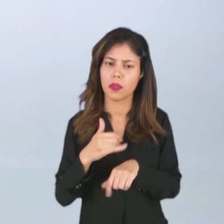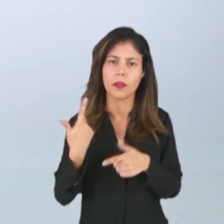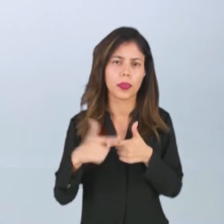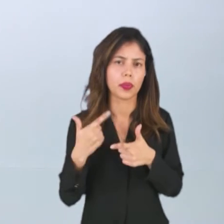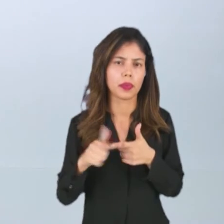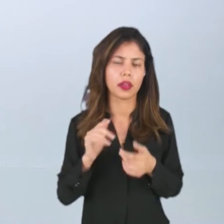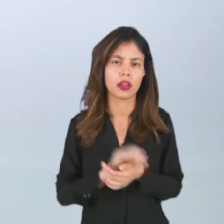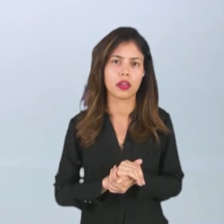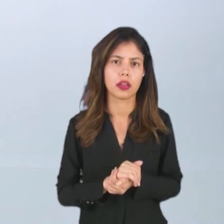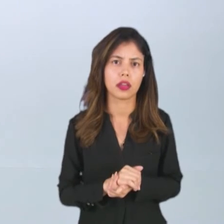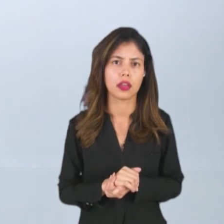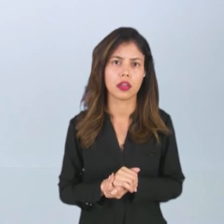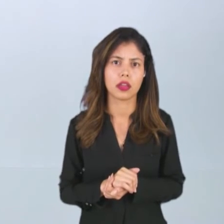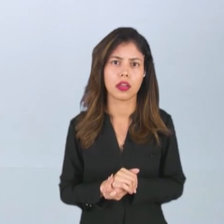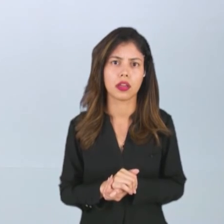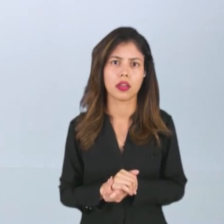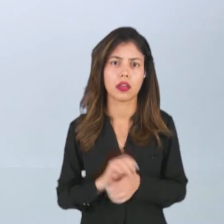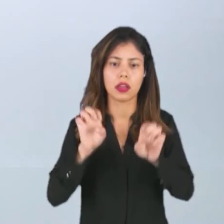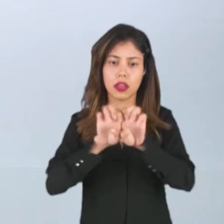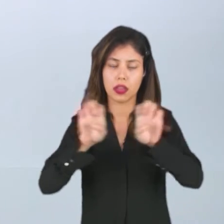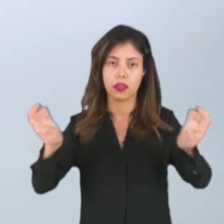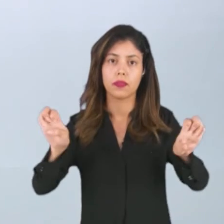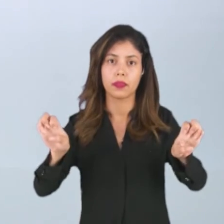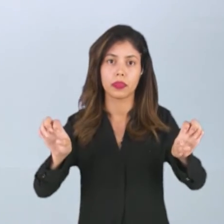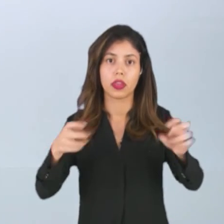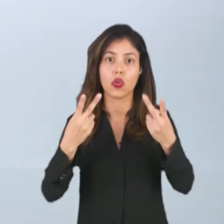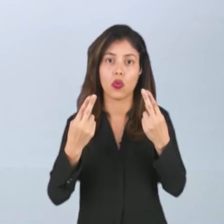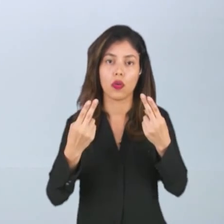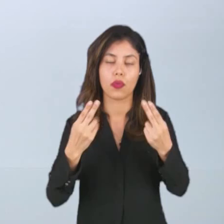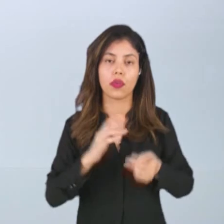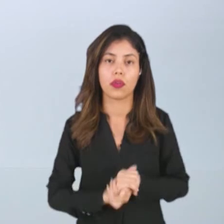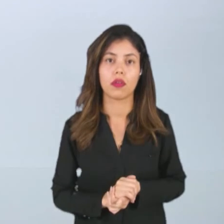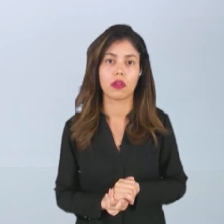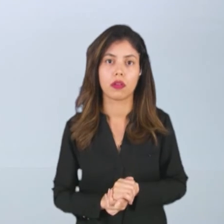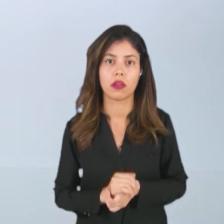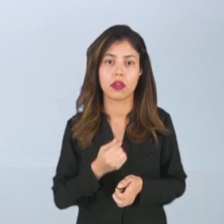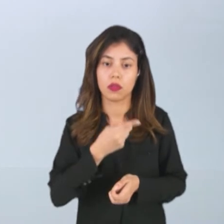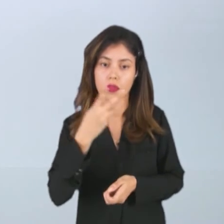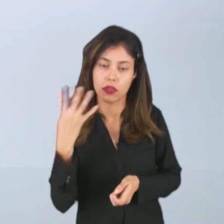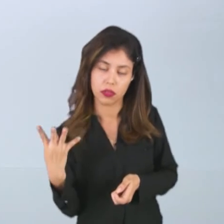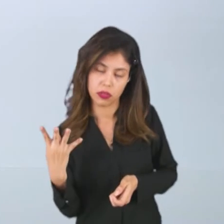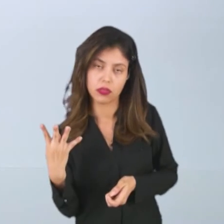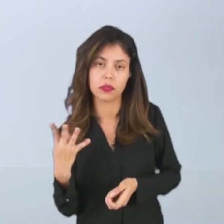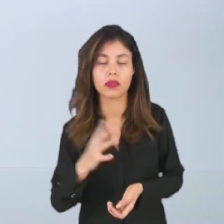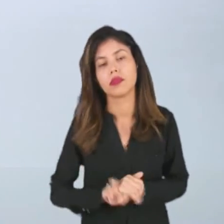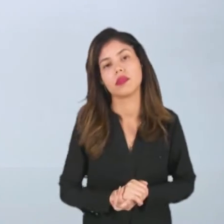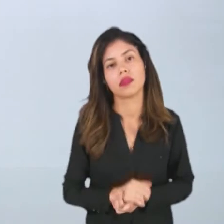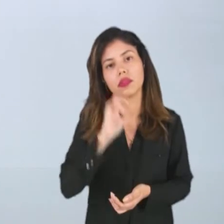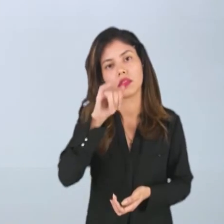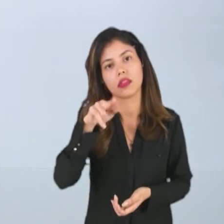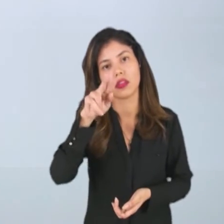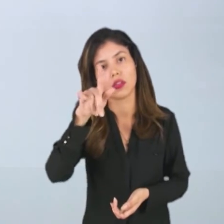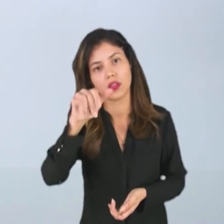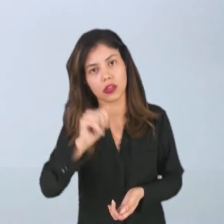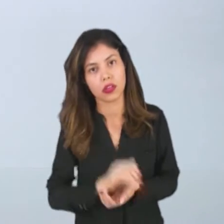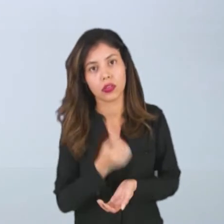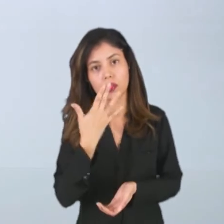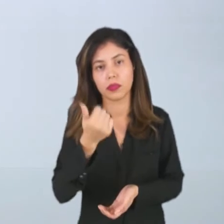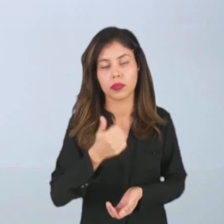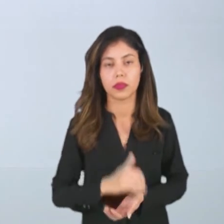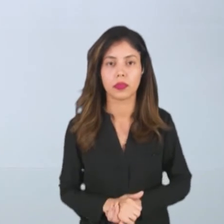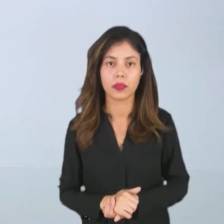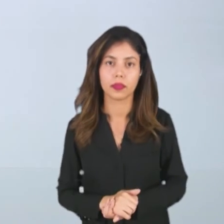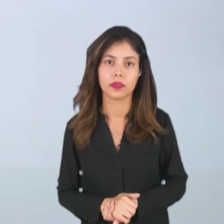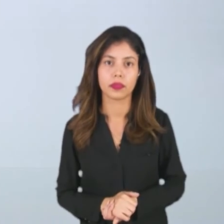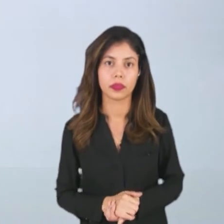situação quando a minha equação for igual à quantidade de incógnitas. Tudo